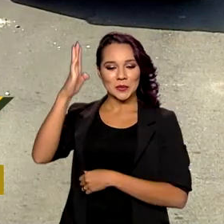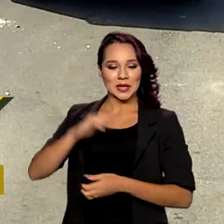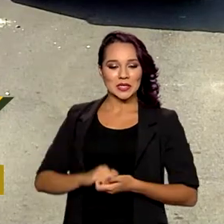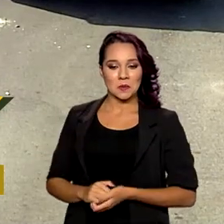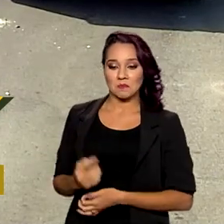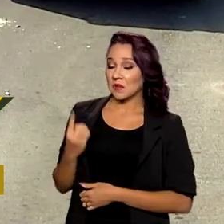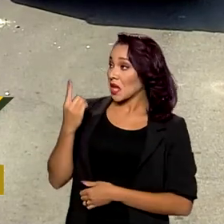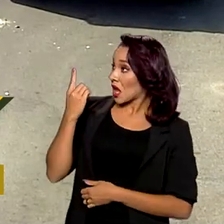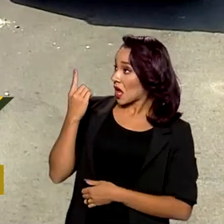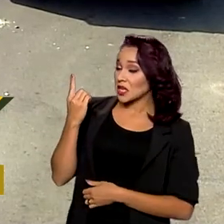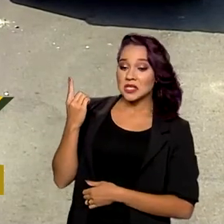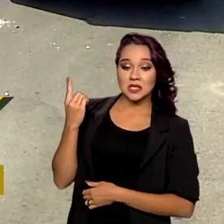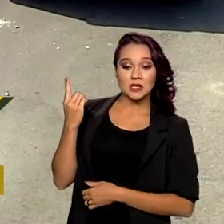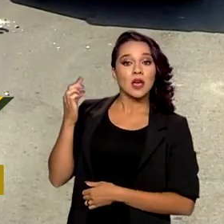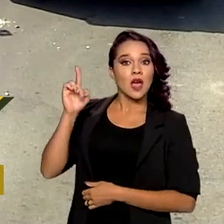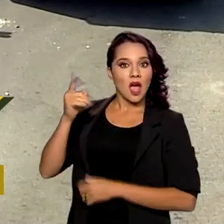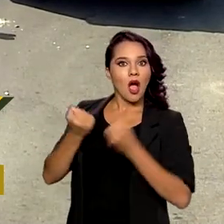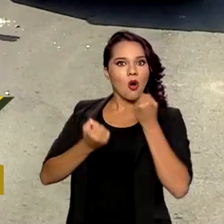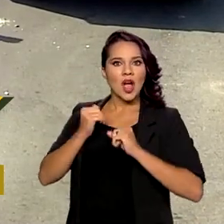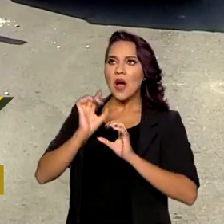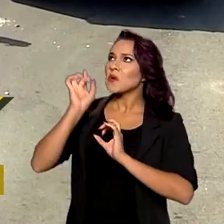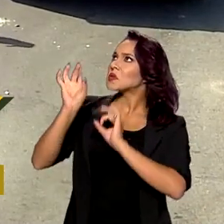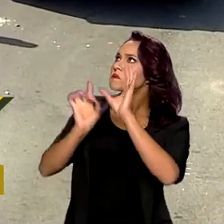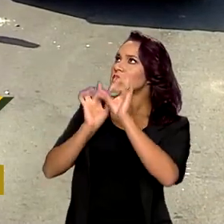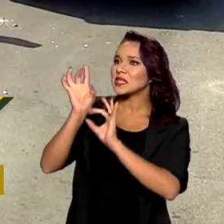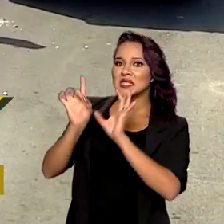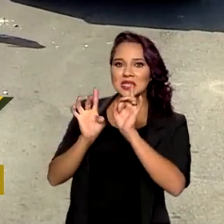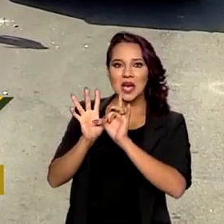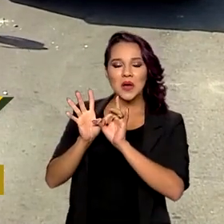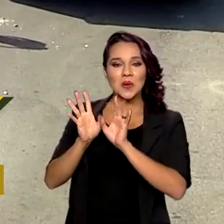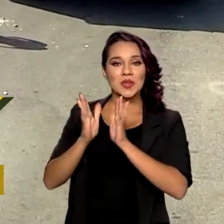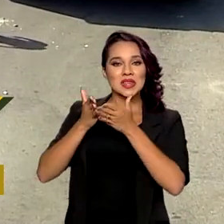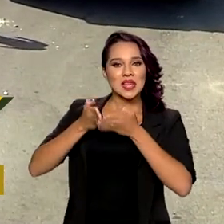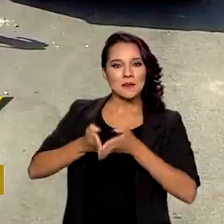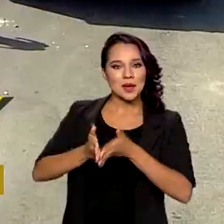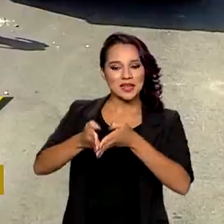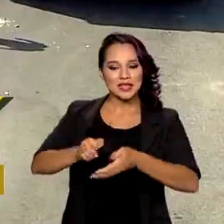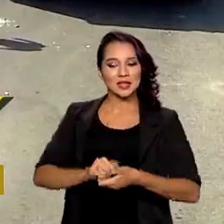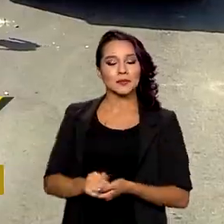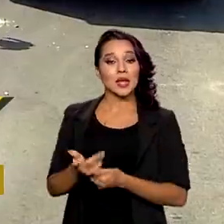Essa é uma viatura blindada especial que representa